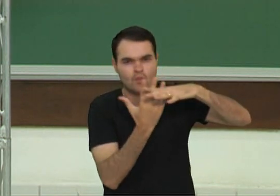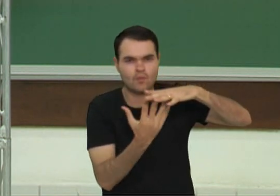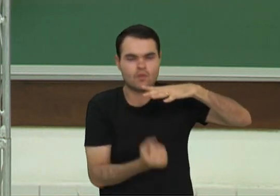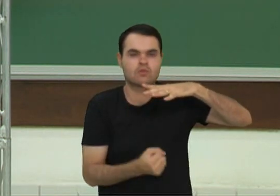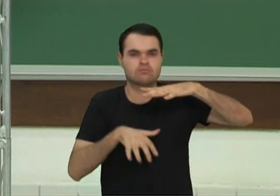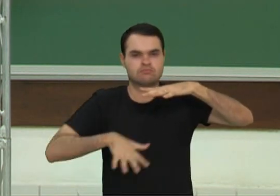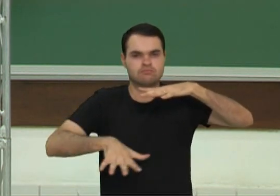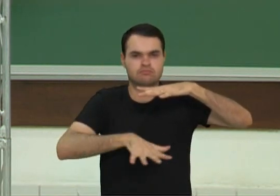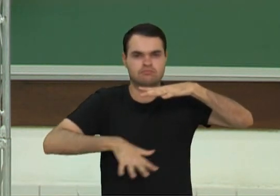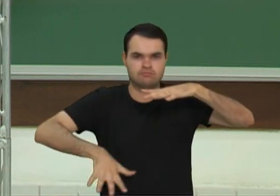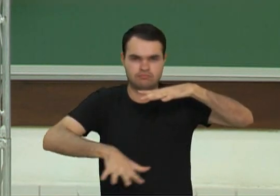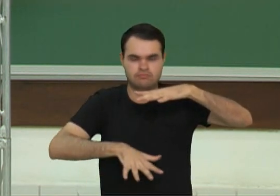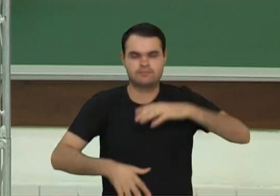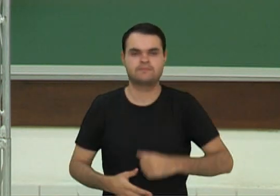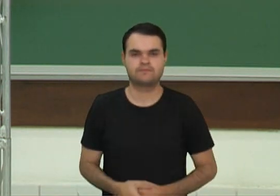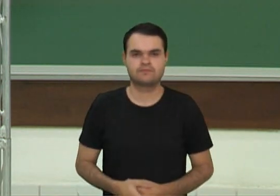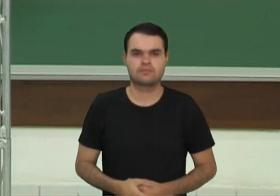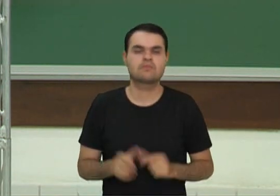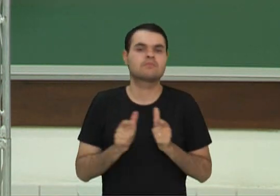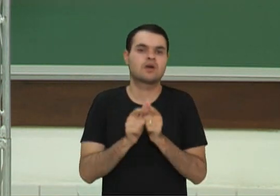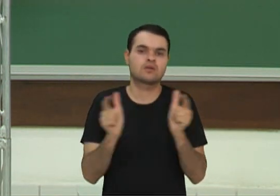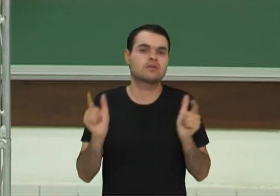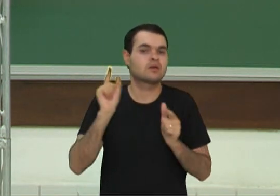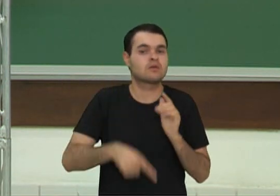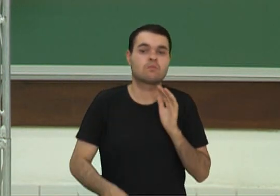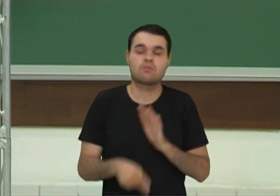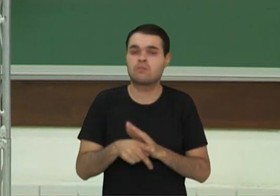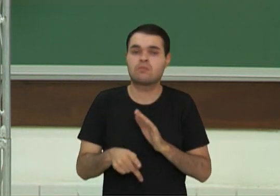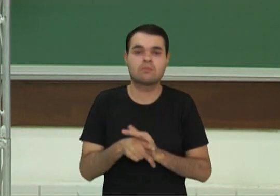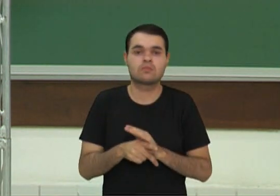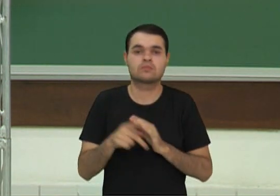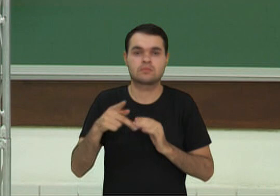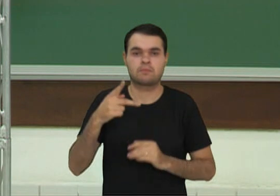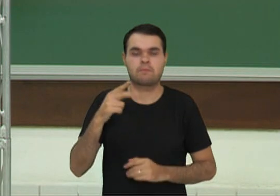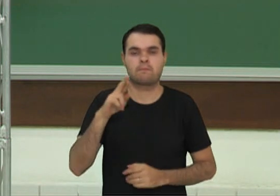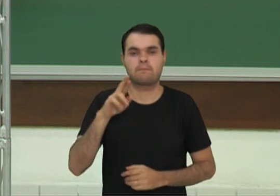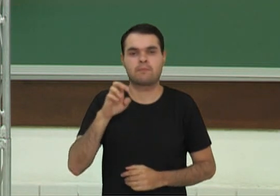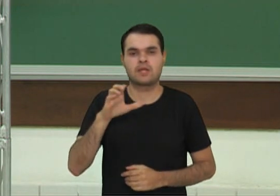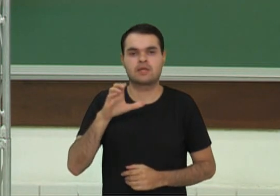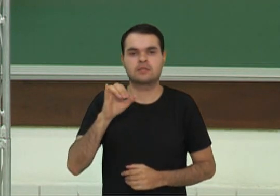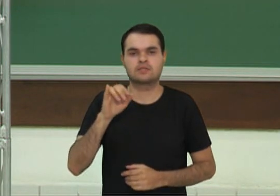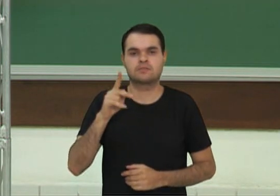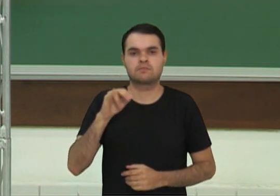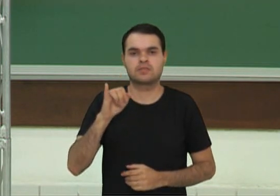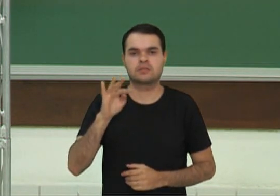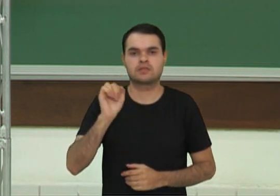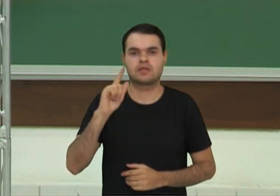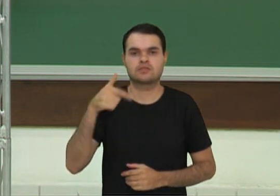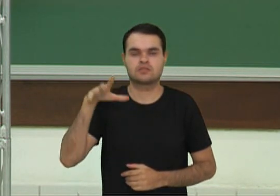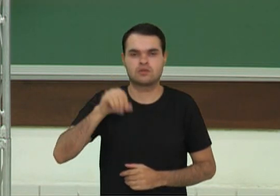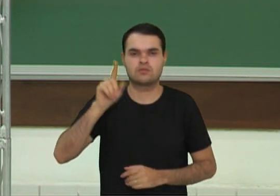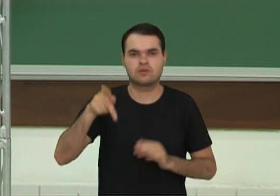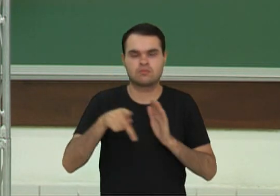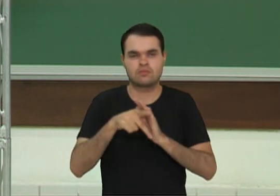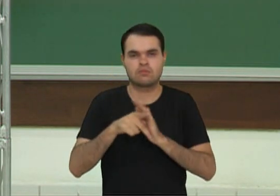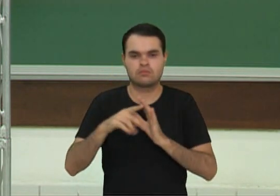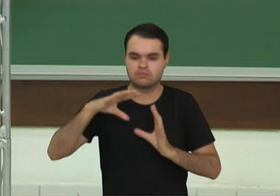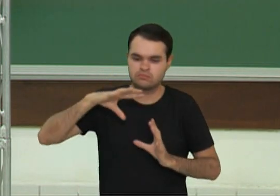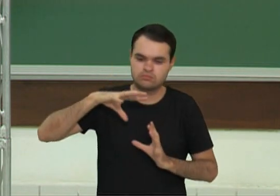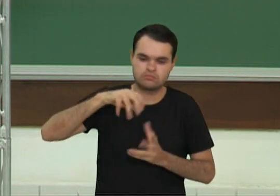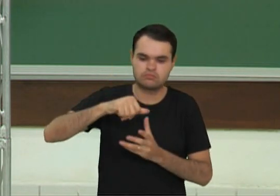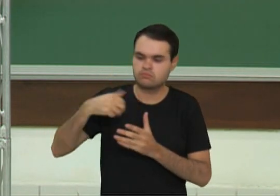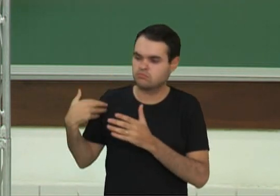está no subsolo? Grande parte dessa água é proveniente dos processos de precipitação que ocorreram ao longo da história geológica do nosso